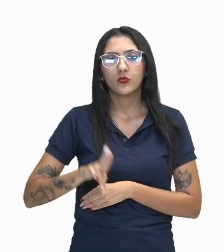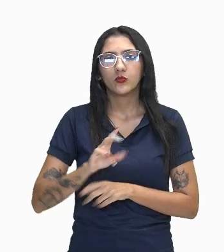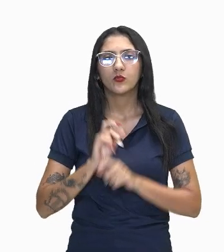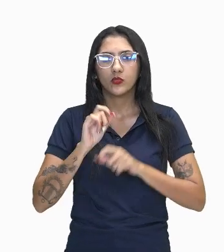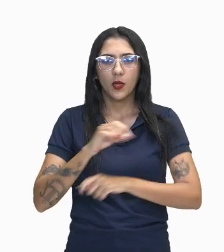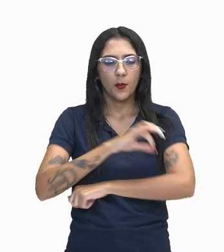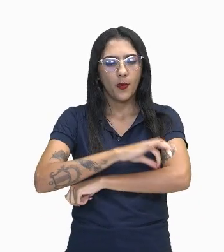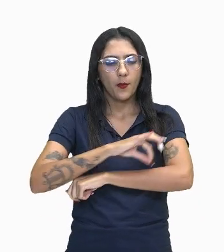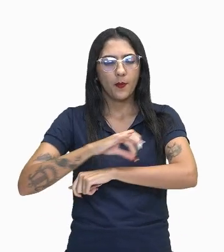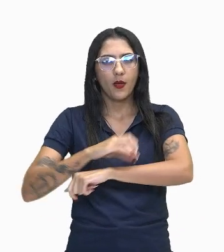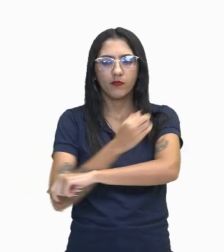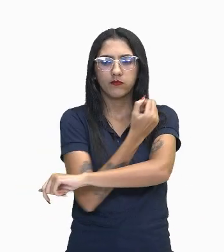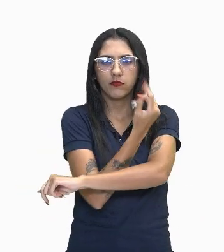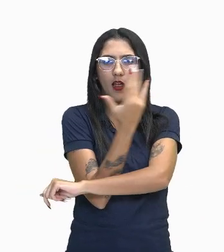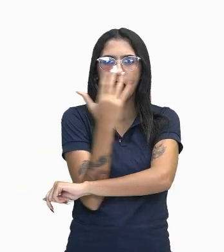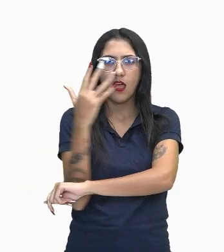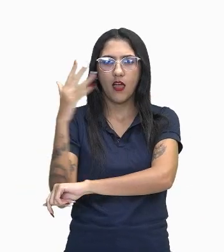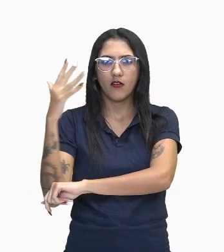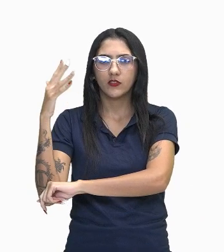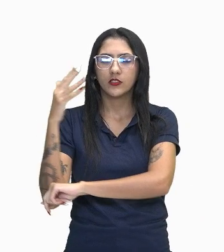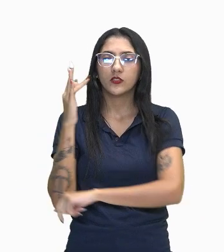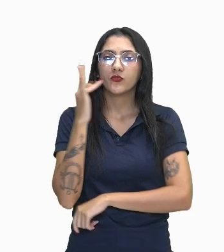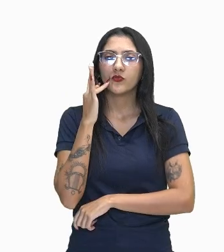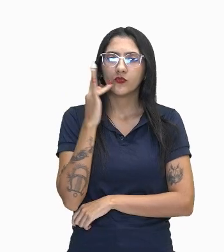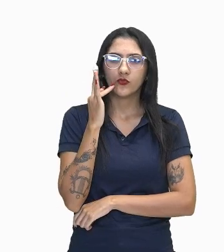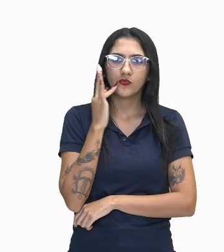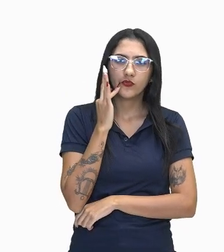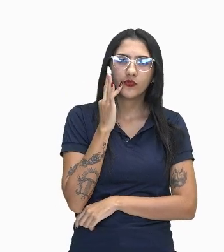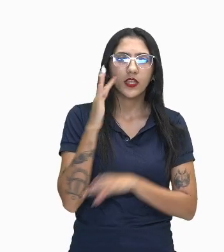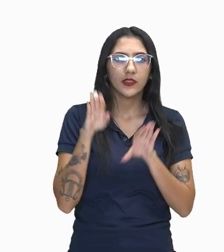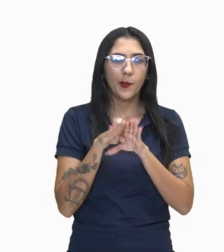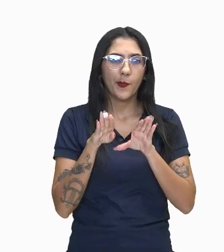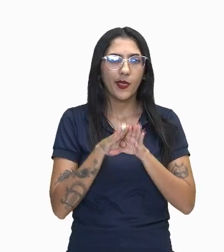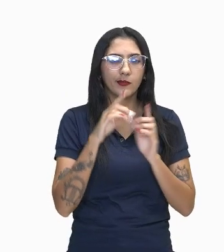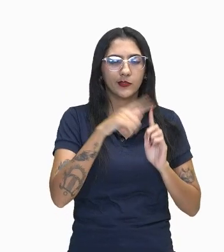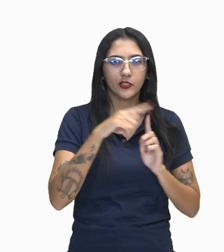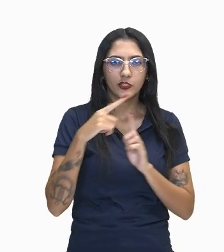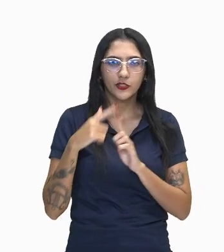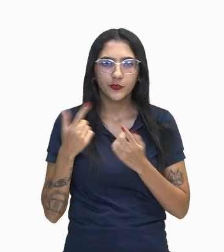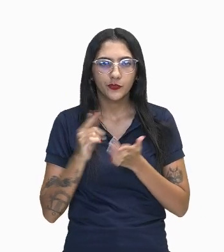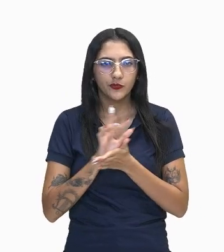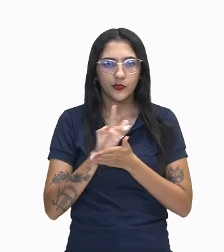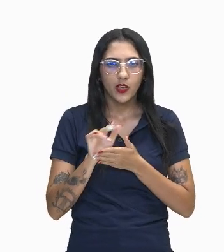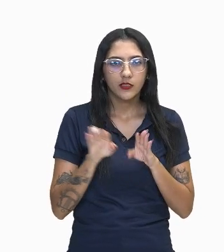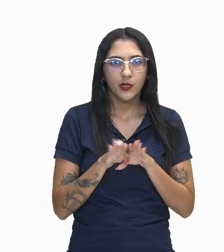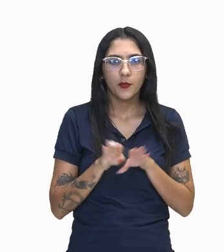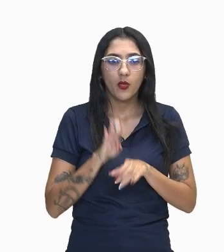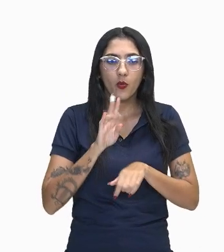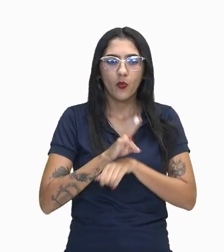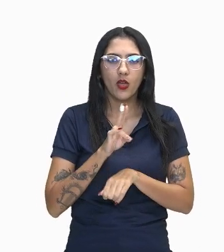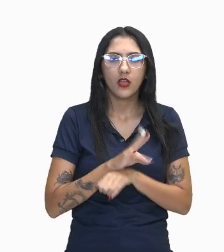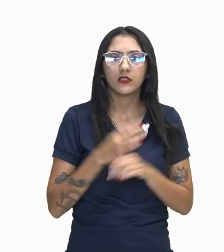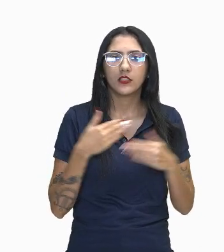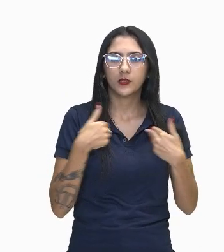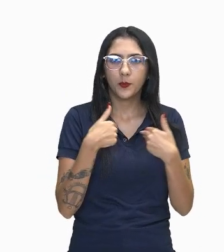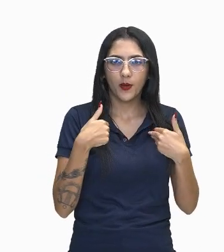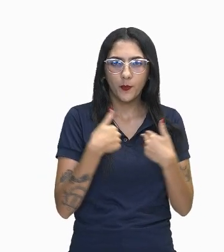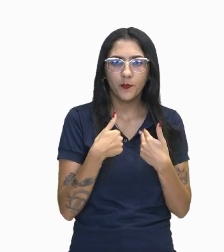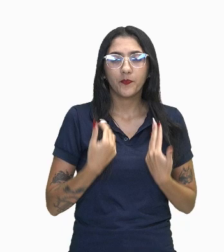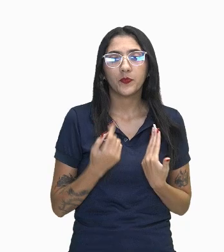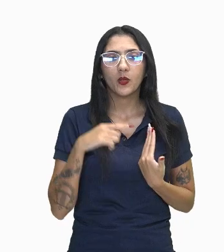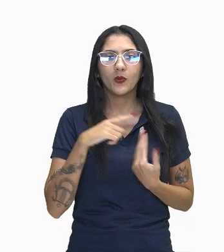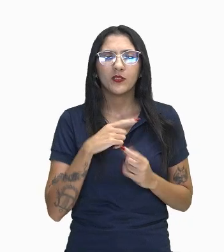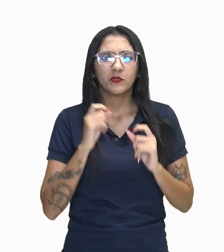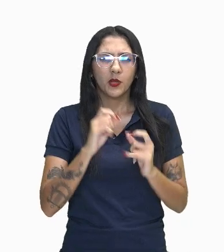de árvores frutíferas, espécies florestais e também a criação de animais. Isso acaba